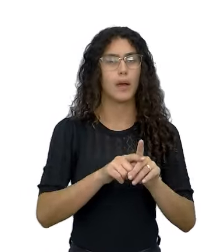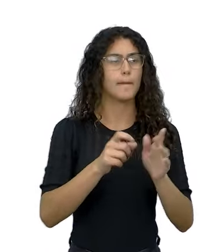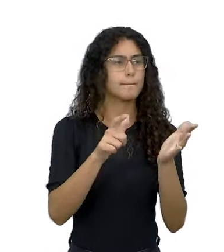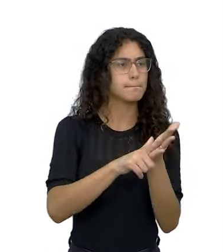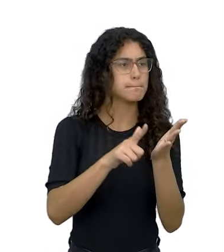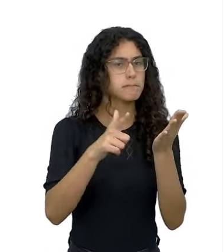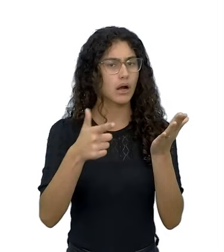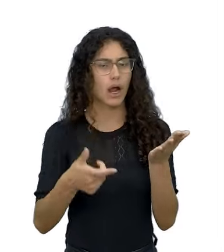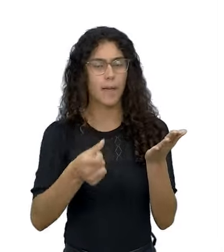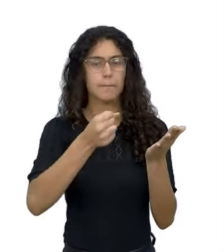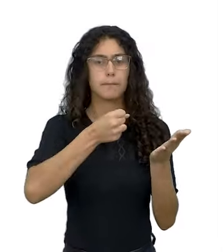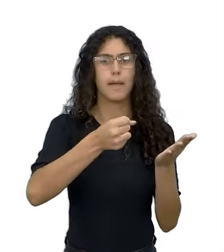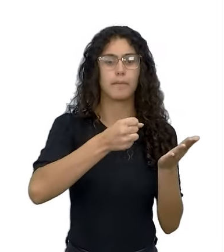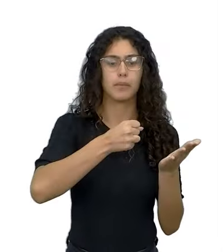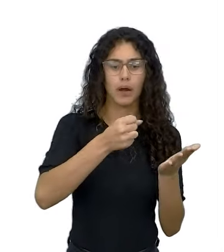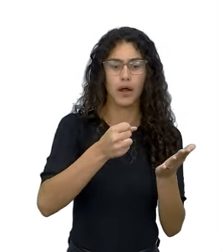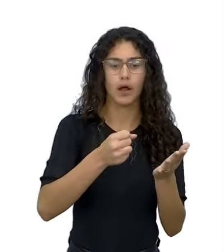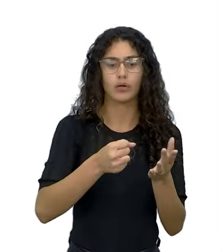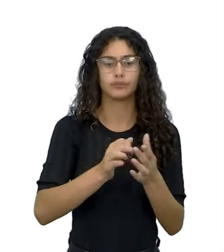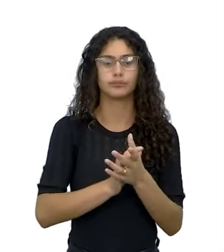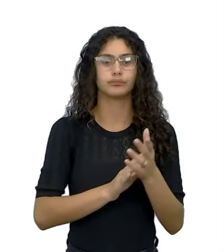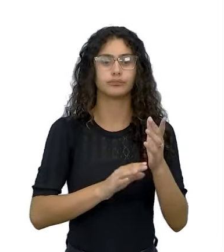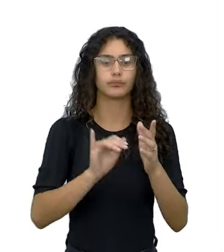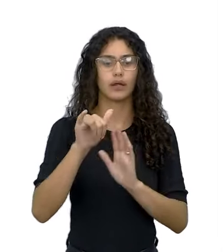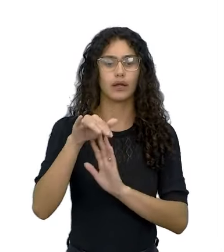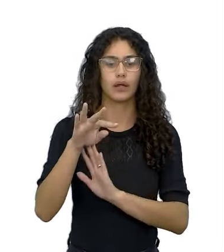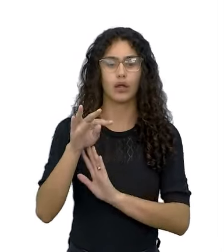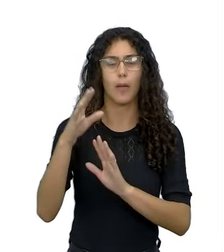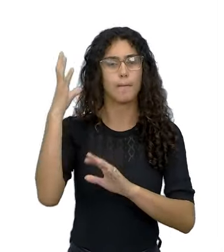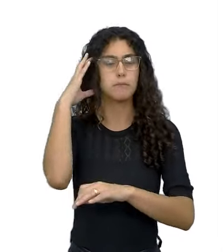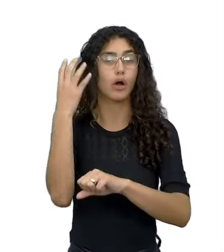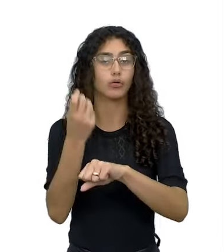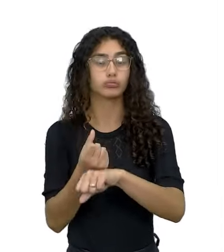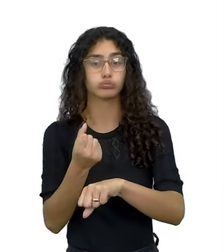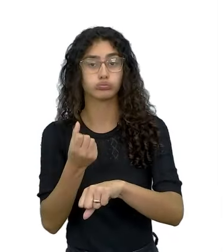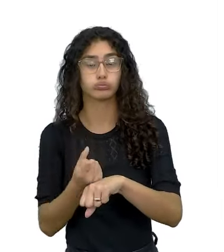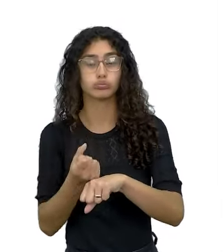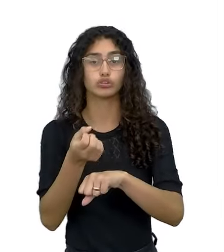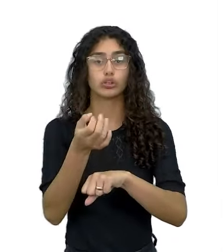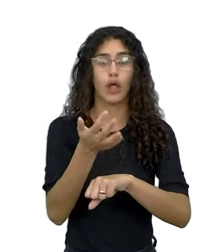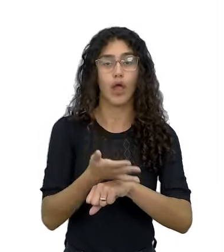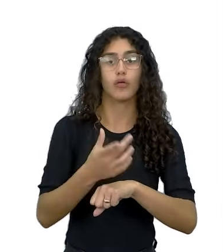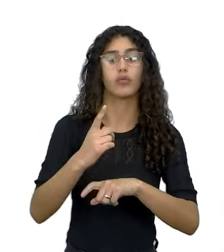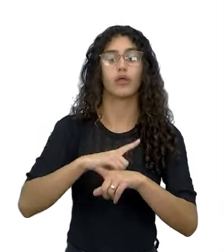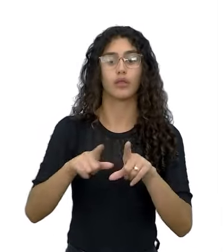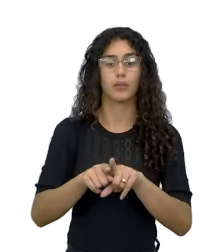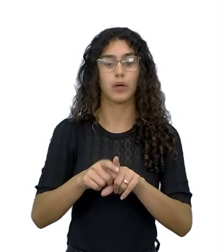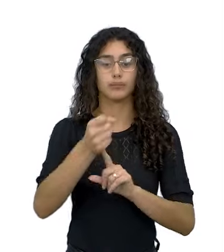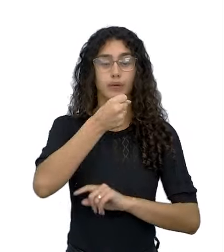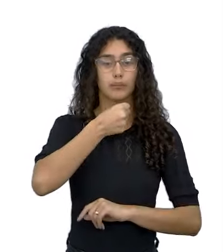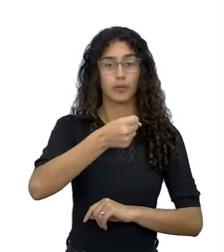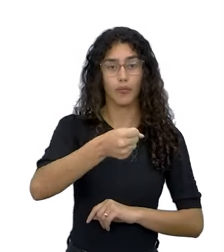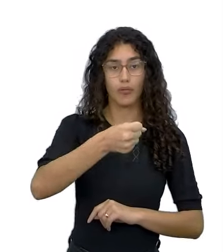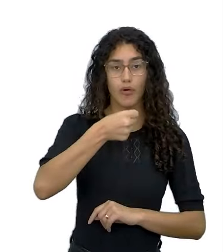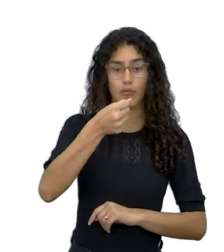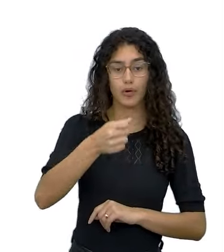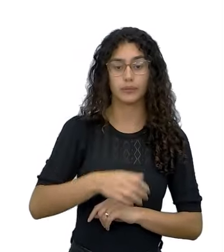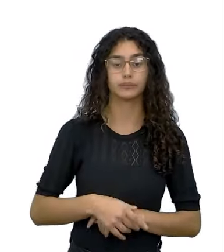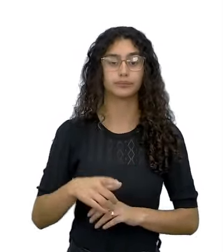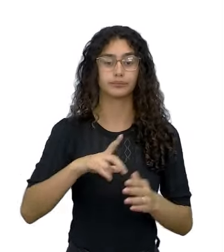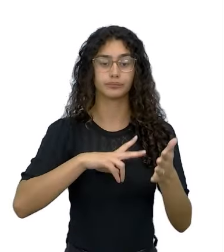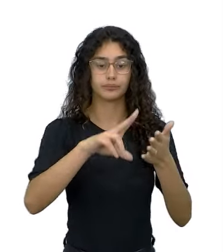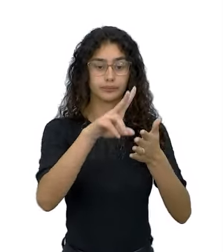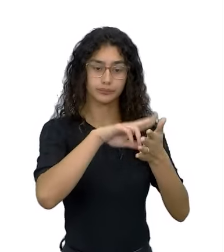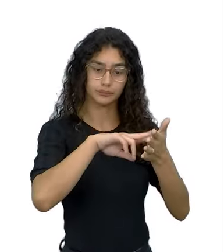fotoreportagens, reportagens, infográficos, podcasts noticiosos, entrevistas, carta de